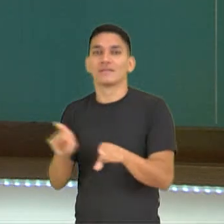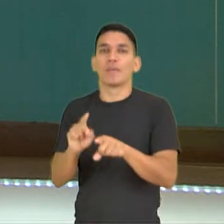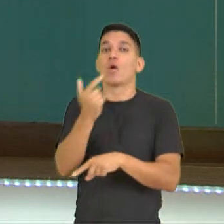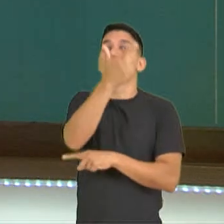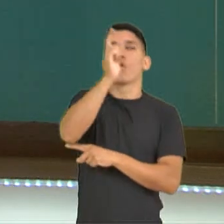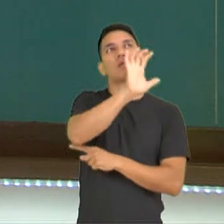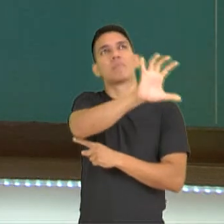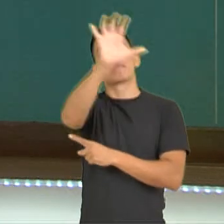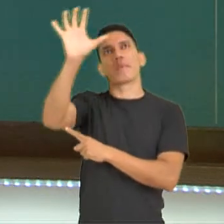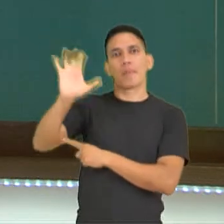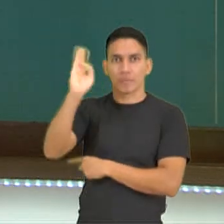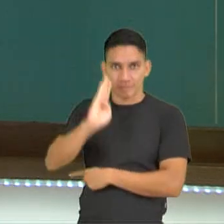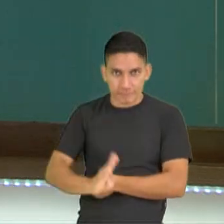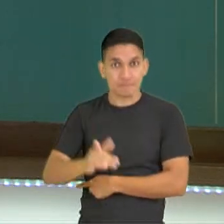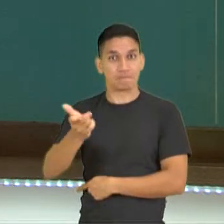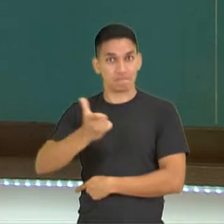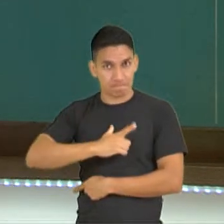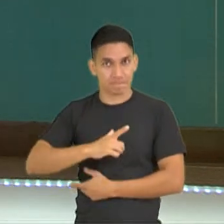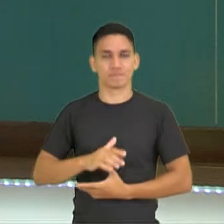regiões do Brasil.